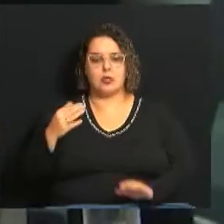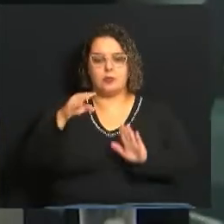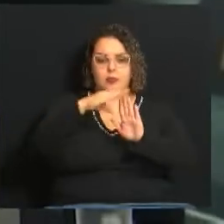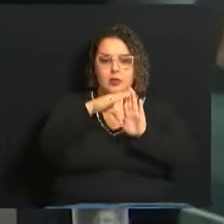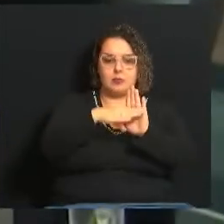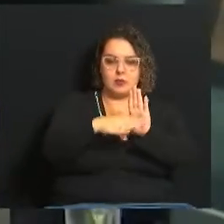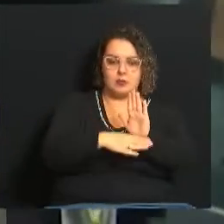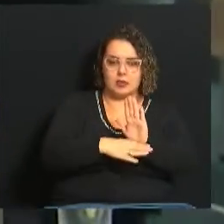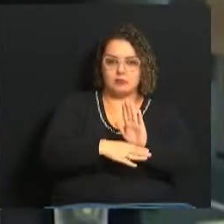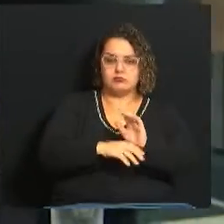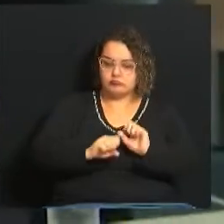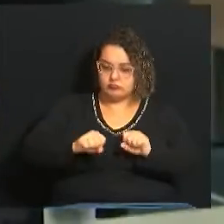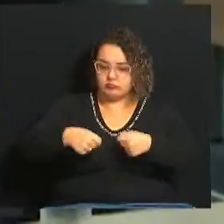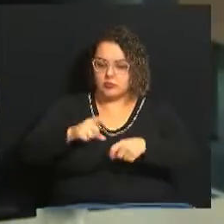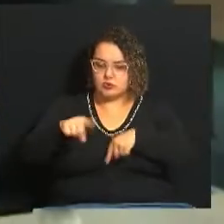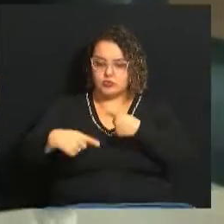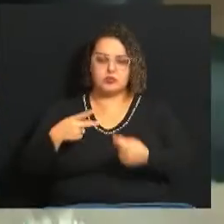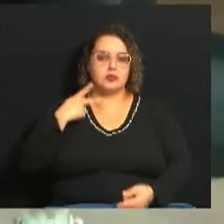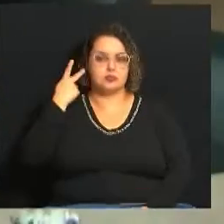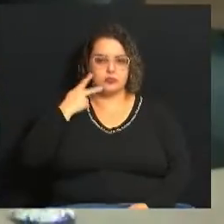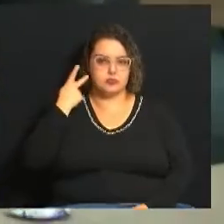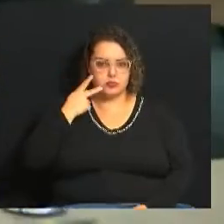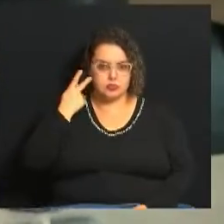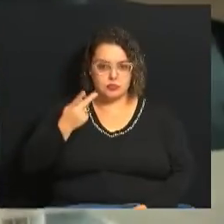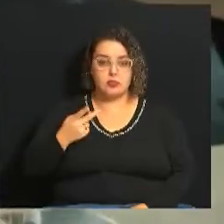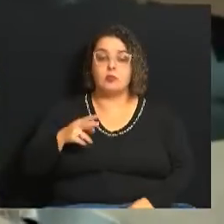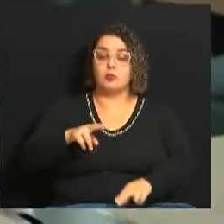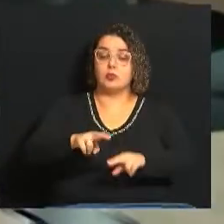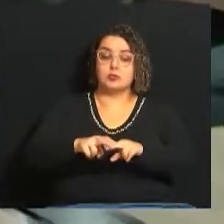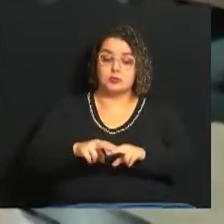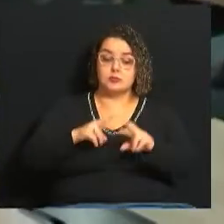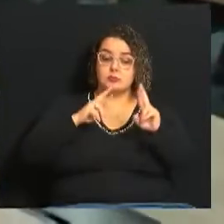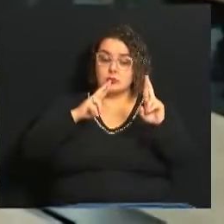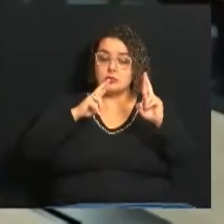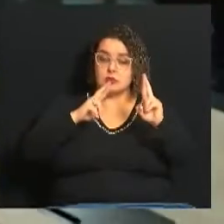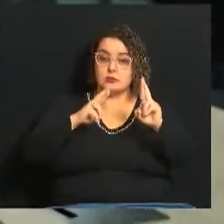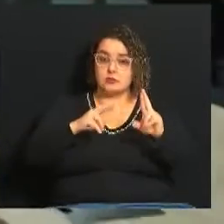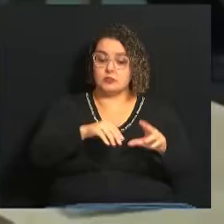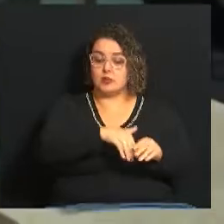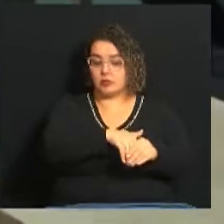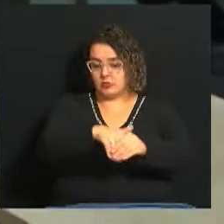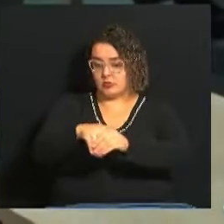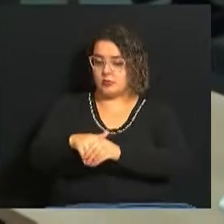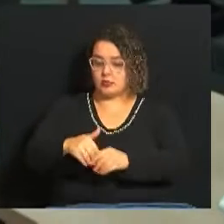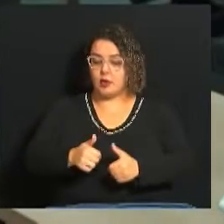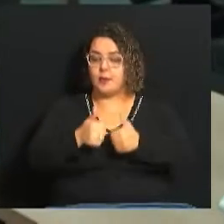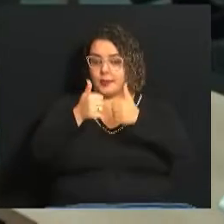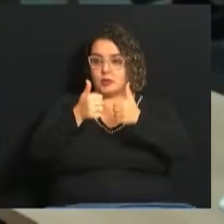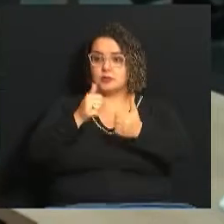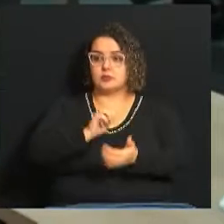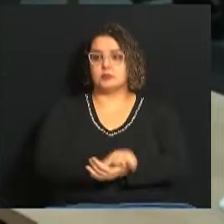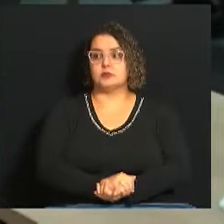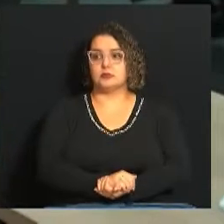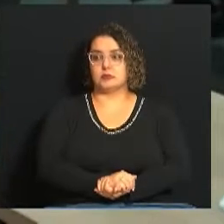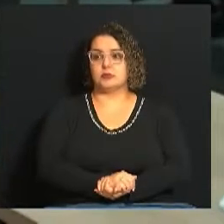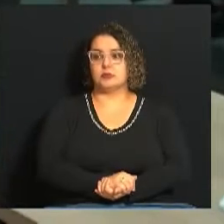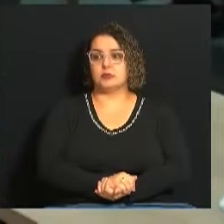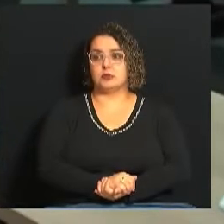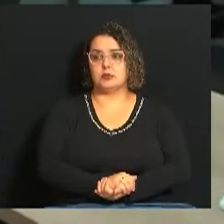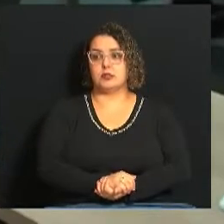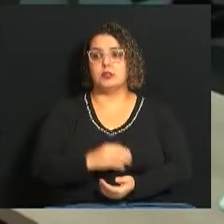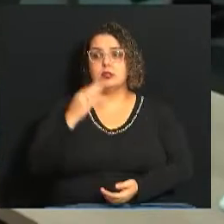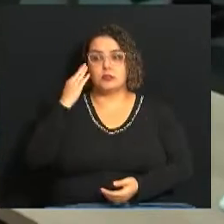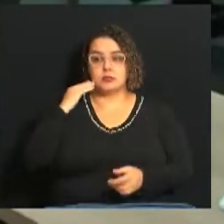de vários outros parlamentares. Portanto, a expectativa de votação é positiva. A gente sabe a dificuldade,